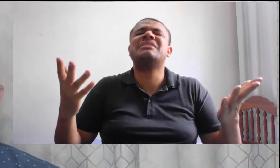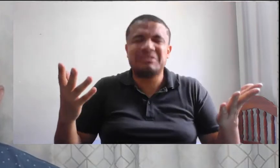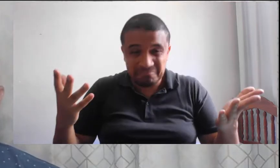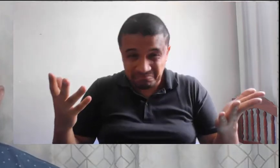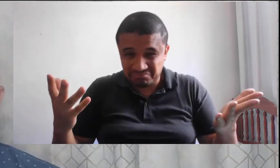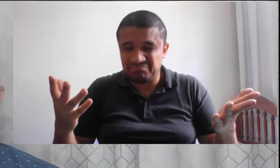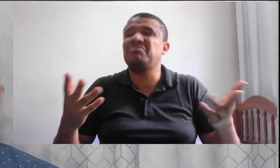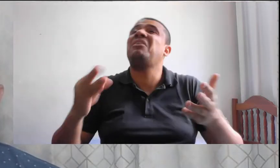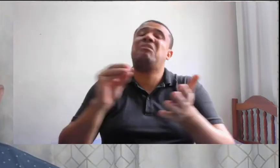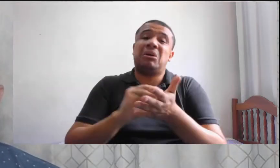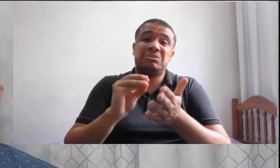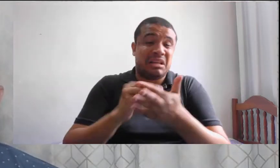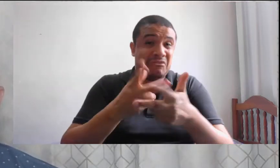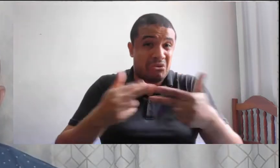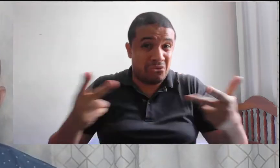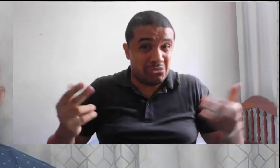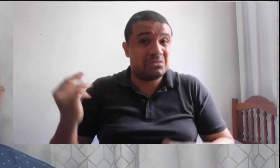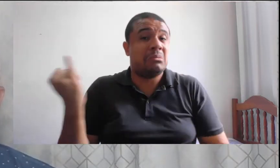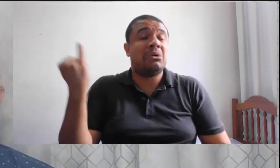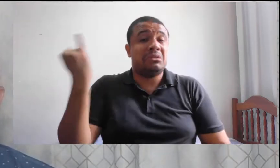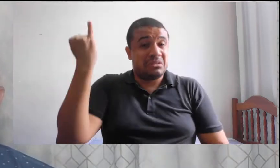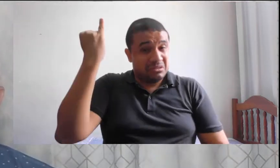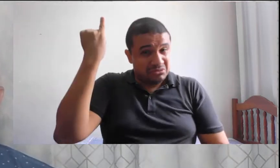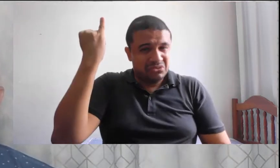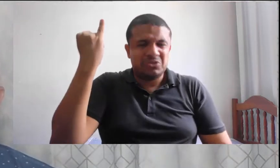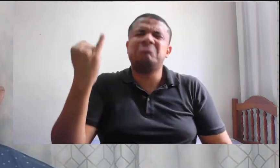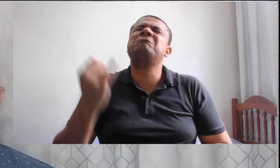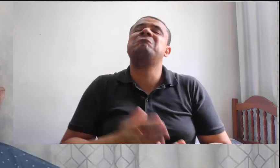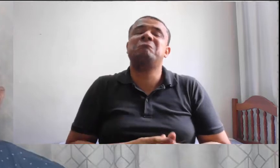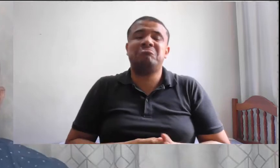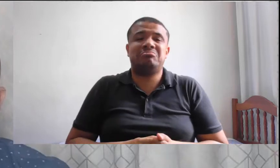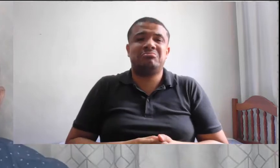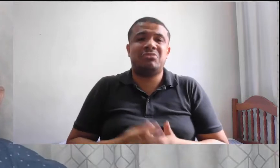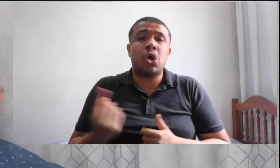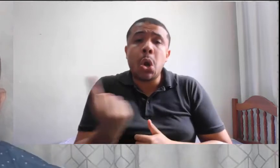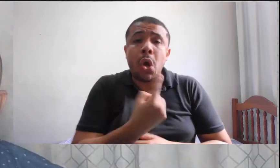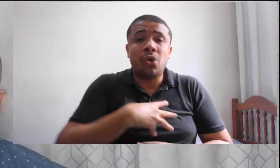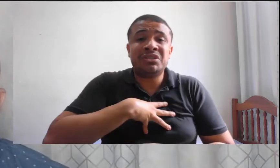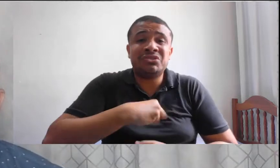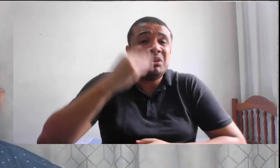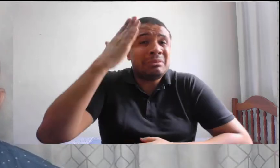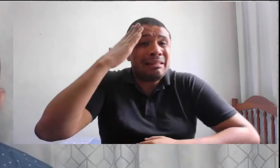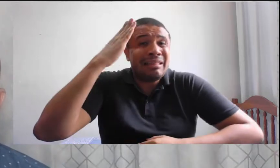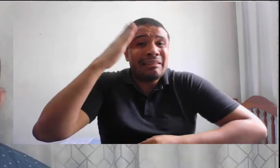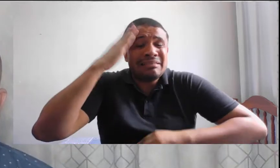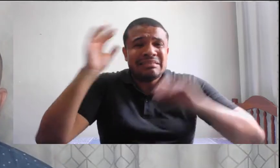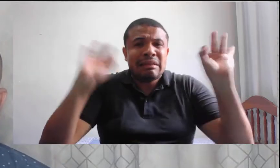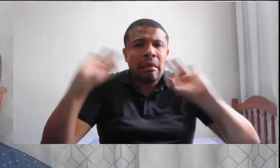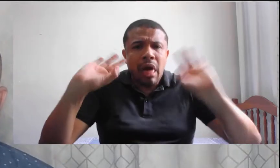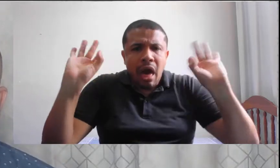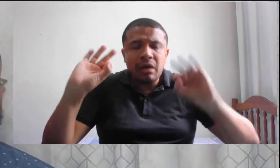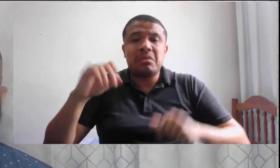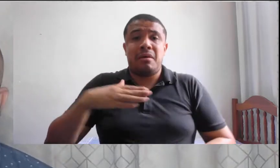Necessidades das mais básicas às mais complexas. A gente não entendia bem o que estava acontecendo. Eu